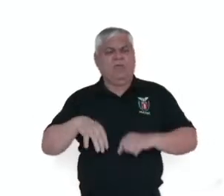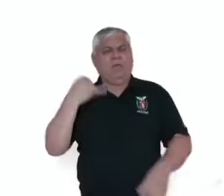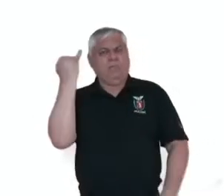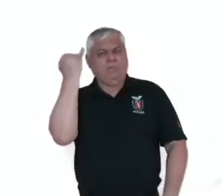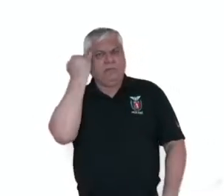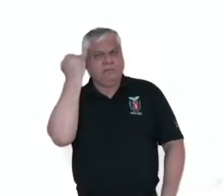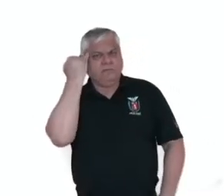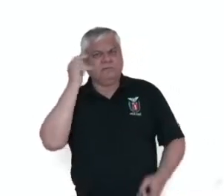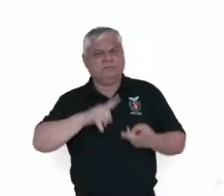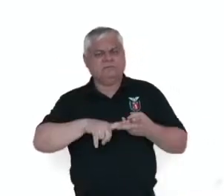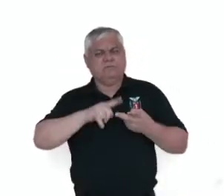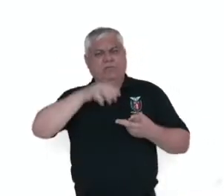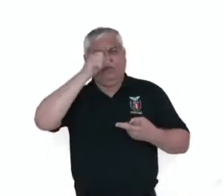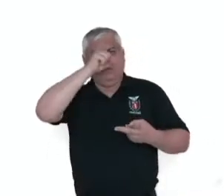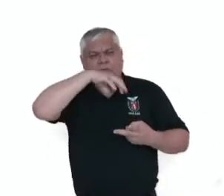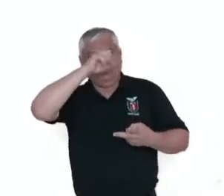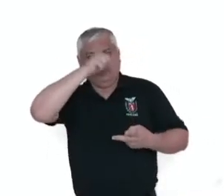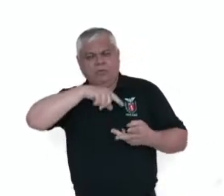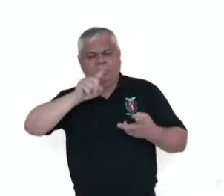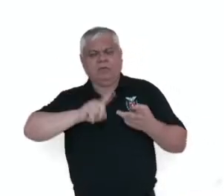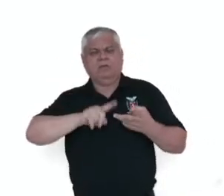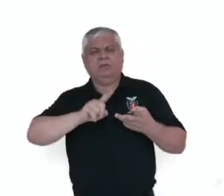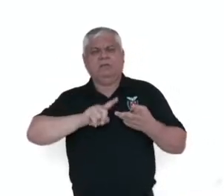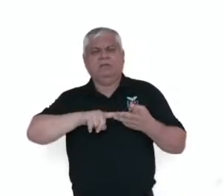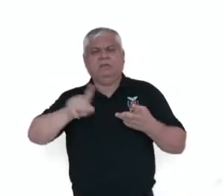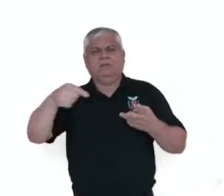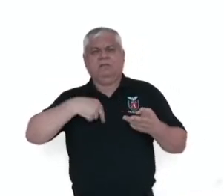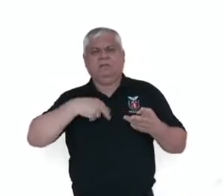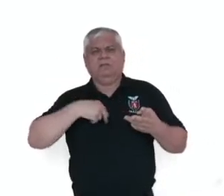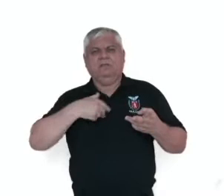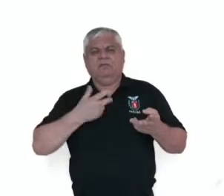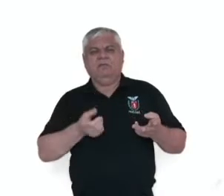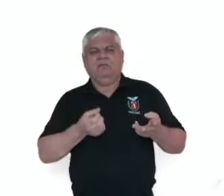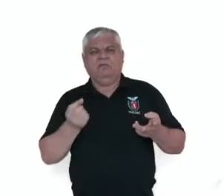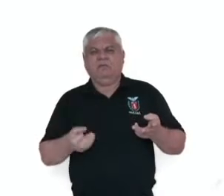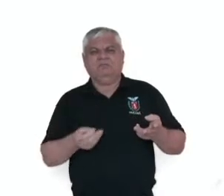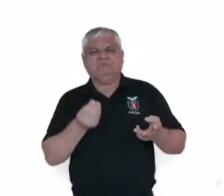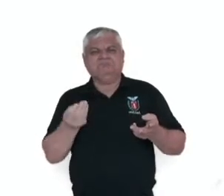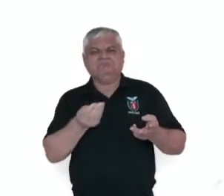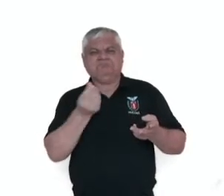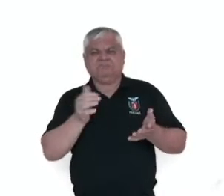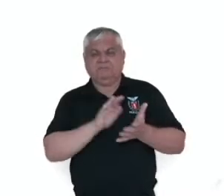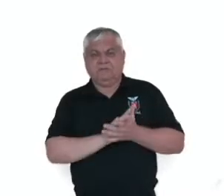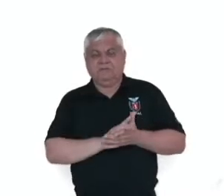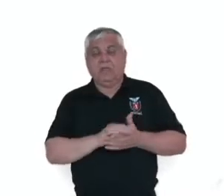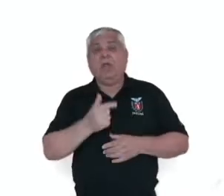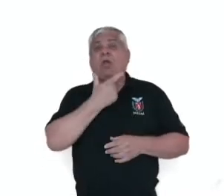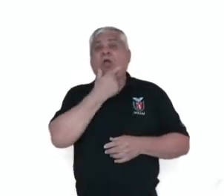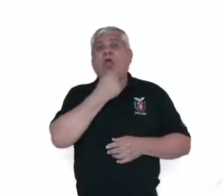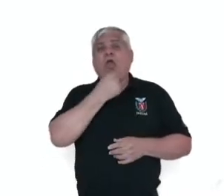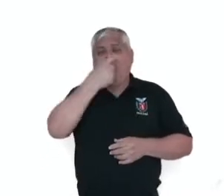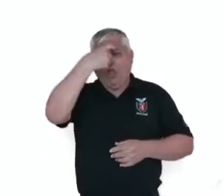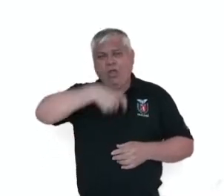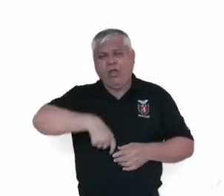preguiçoso, ignorante e voluptuoso. A que tipo de homem ou governante Montesquieu